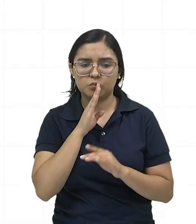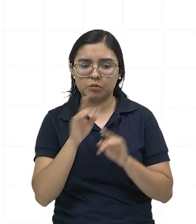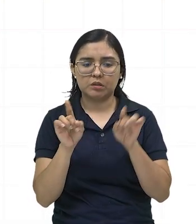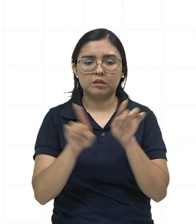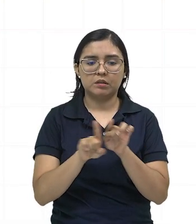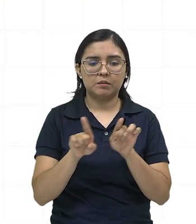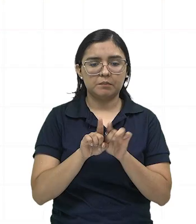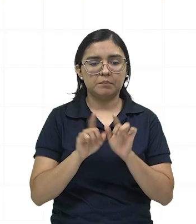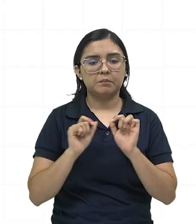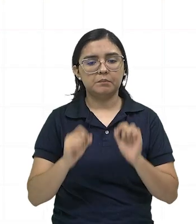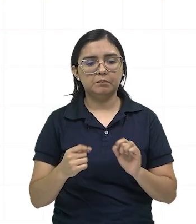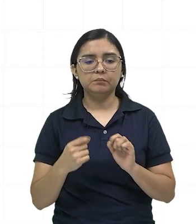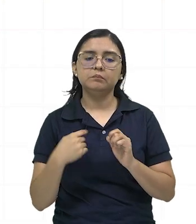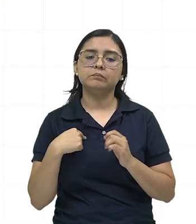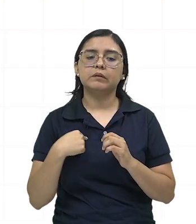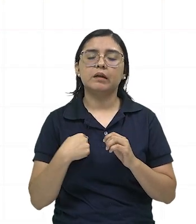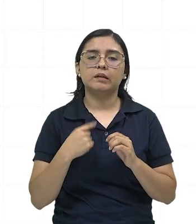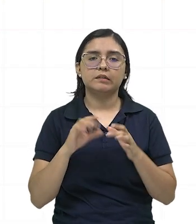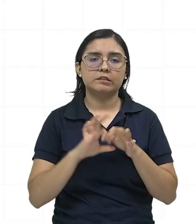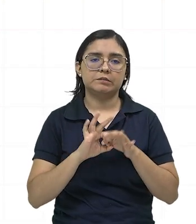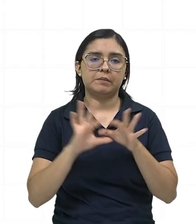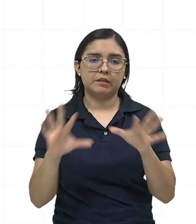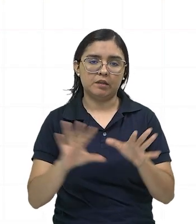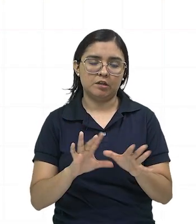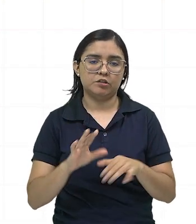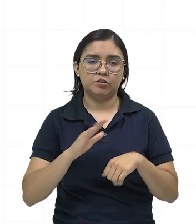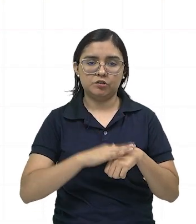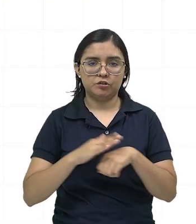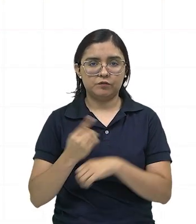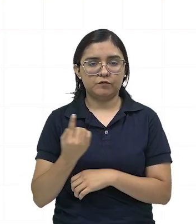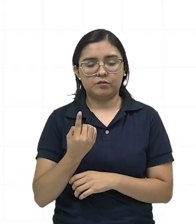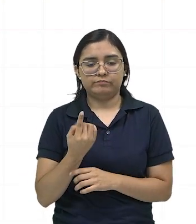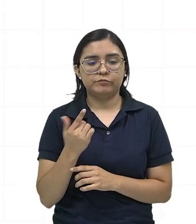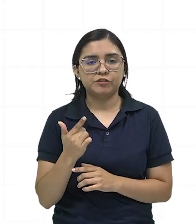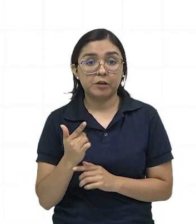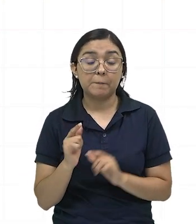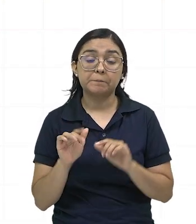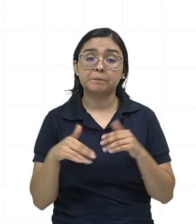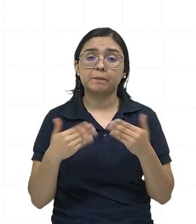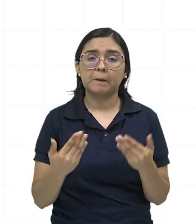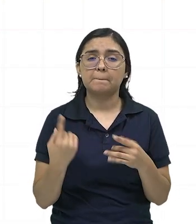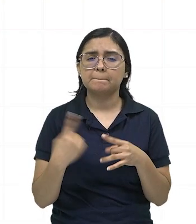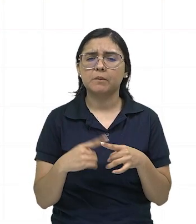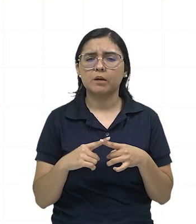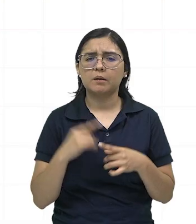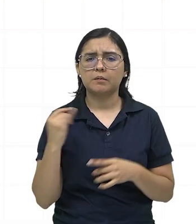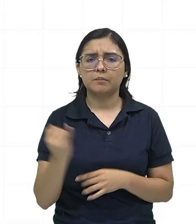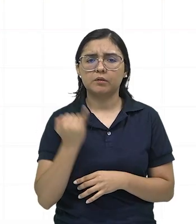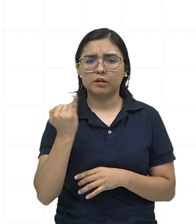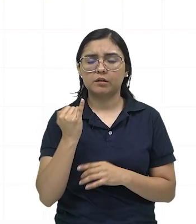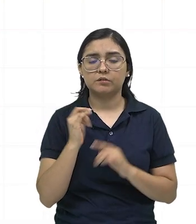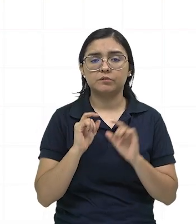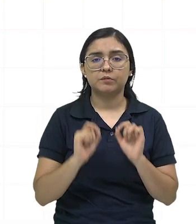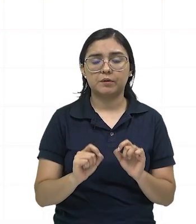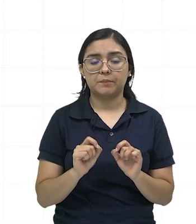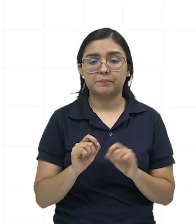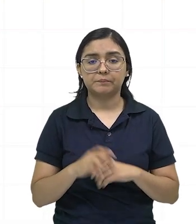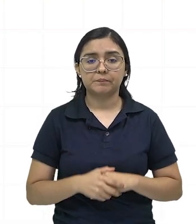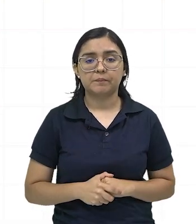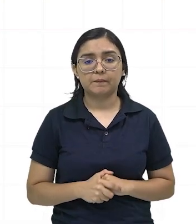as liberdades individuais. E você pode me perguntar, professor, por que é tão importante